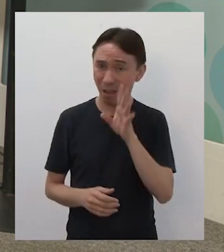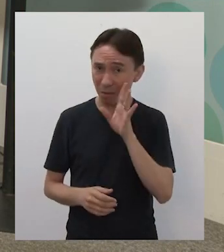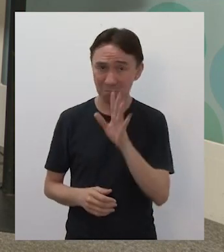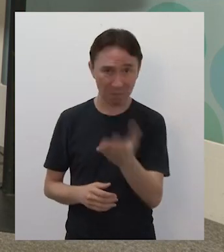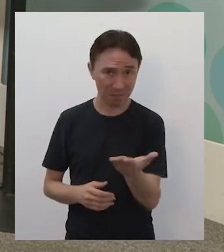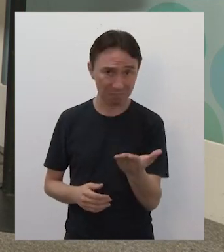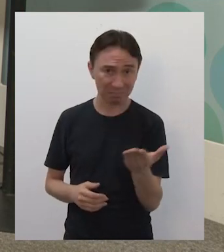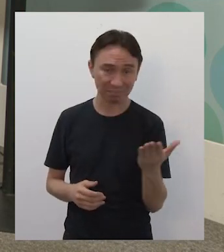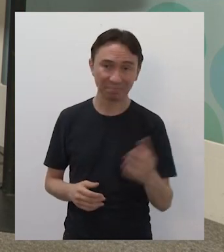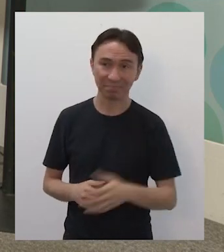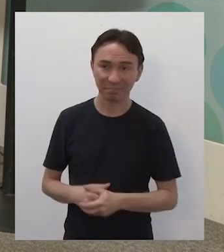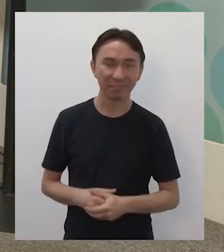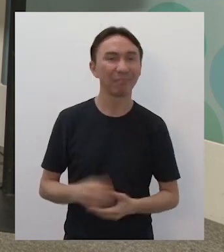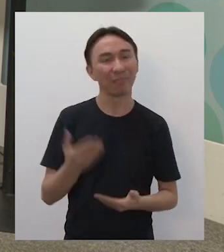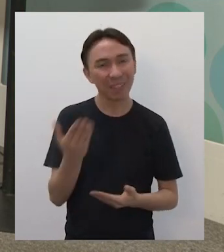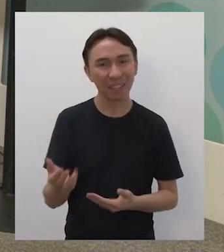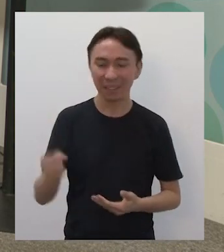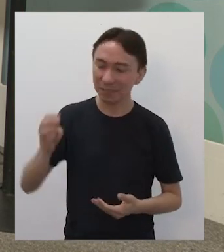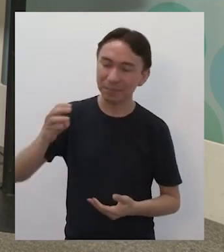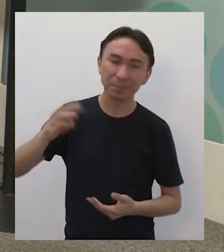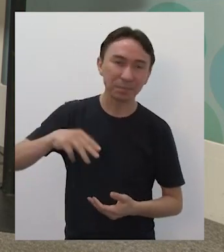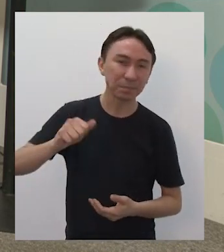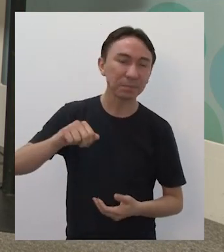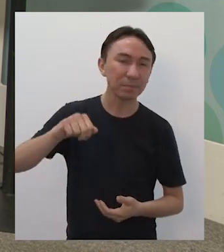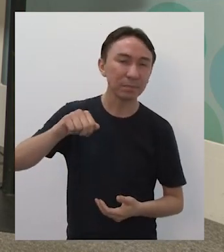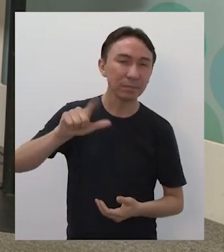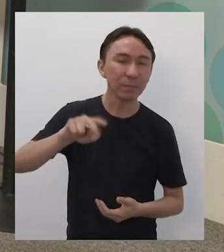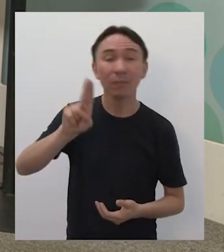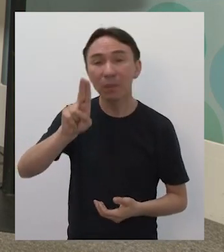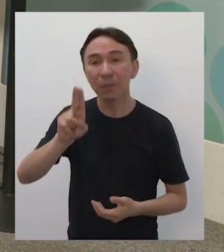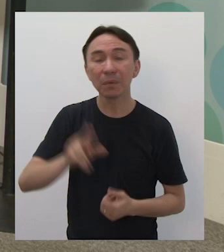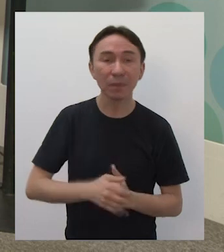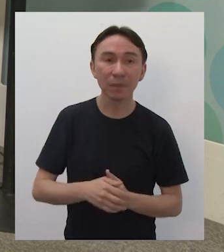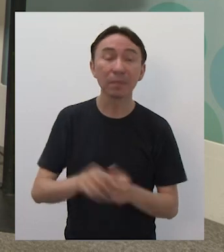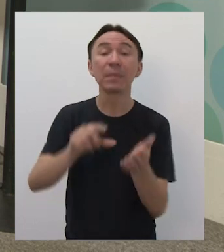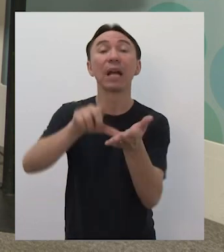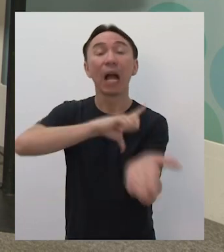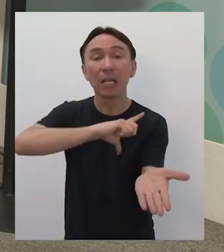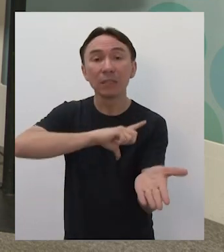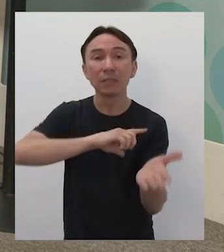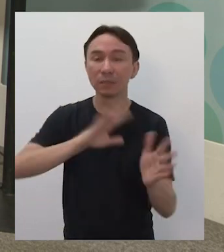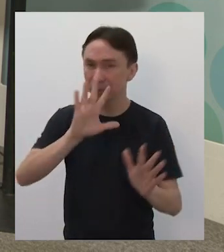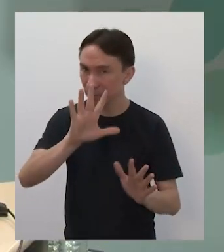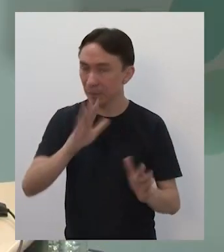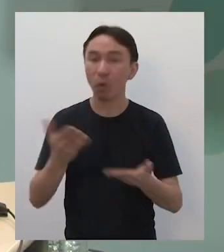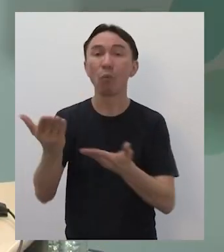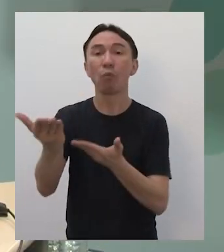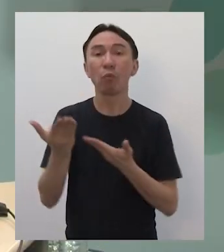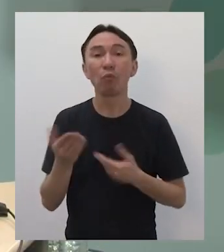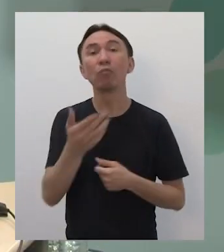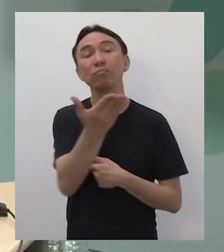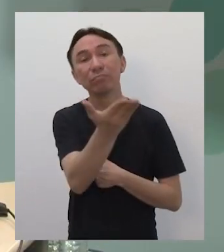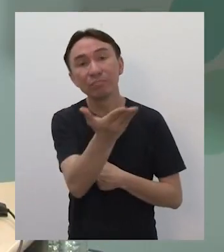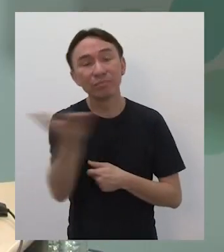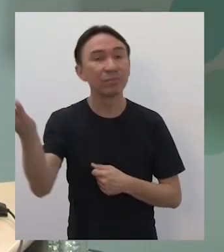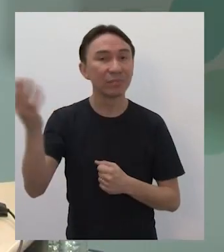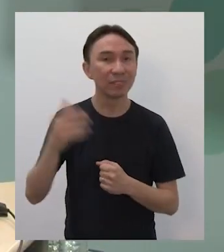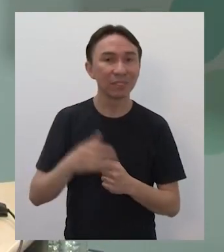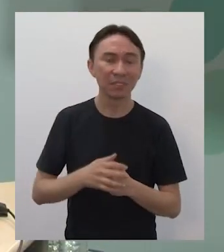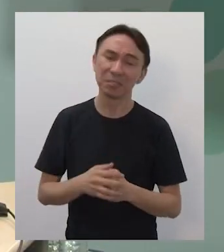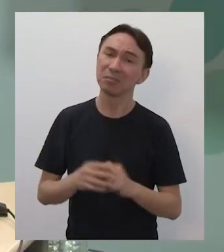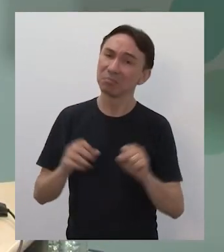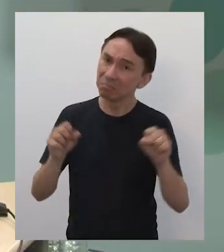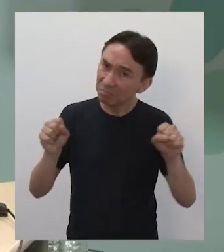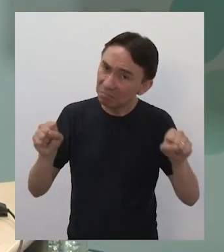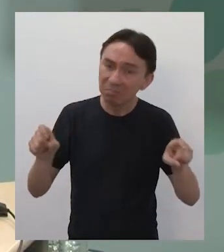Então, antes de eu pedir para a Malu, né, concluir aí, comentar um pouquinho, então eu também gostaria de convidar você que nos assiste, tá? Para que você diga para nós um pouquinho